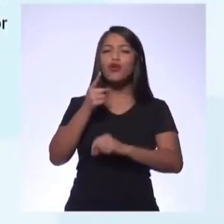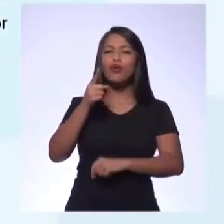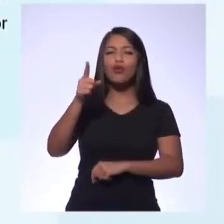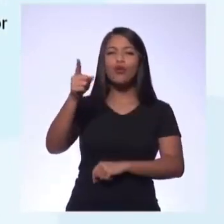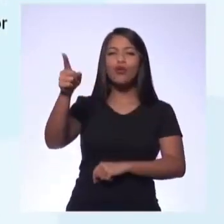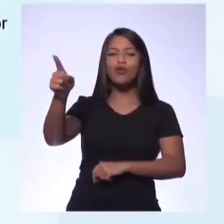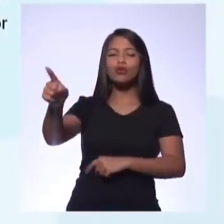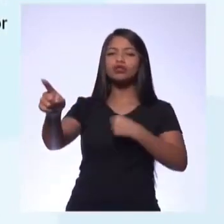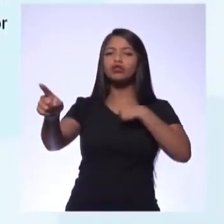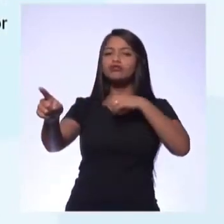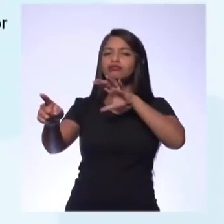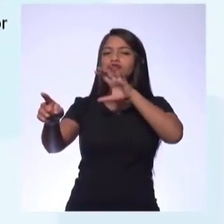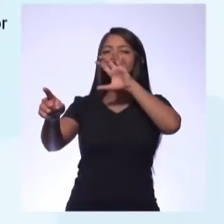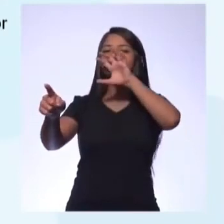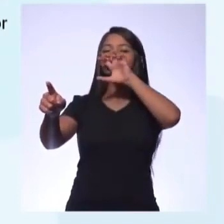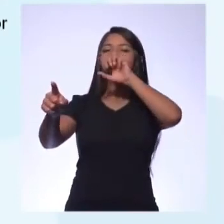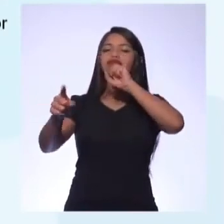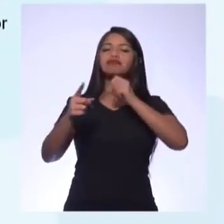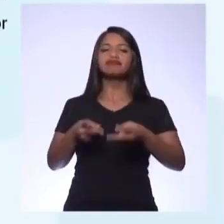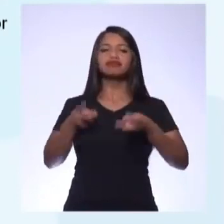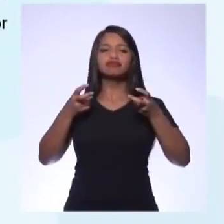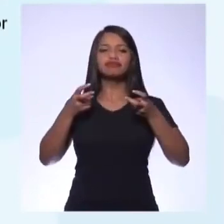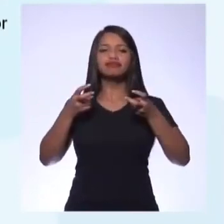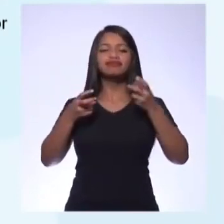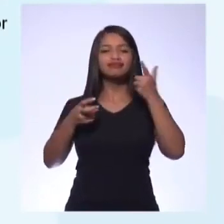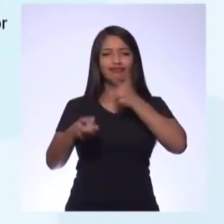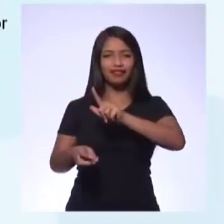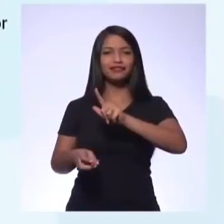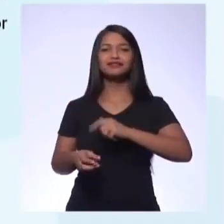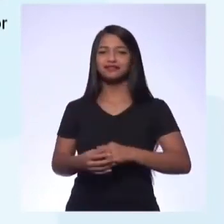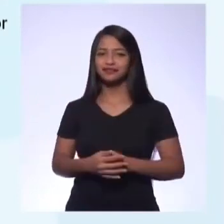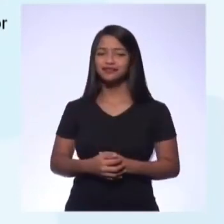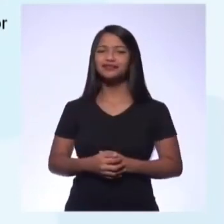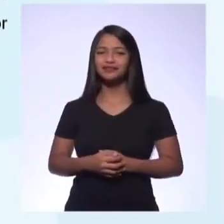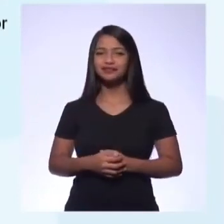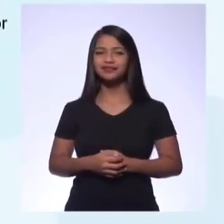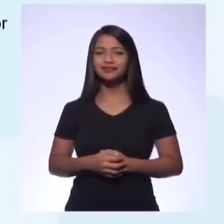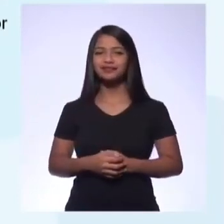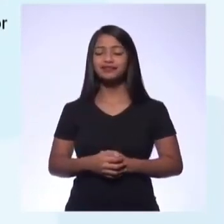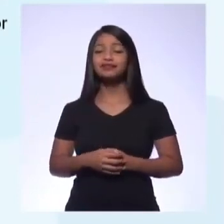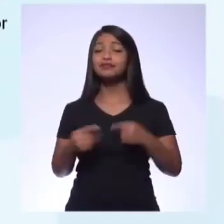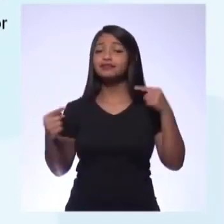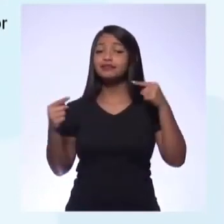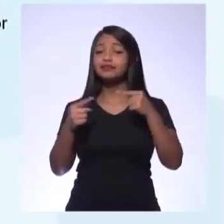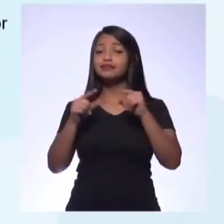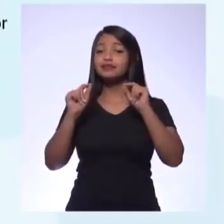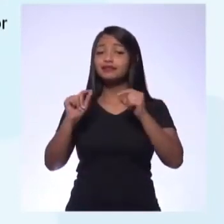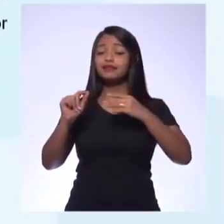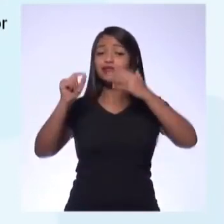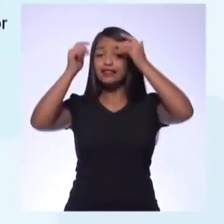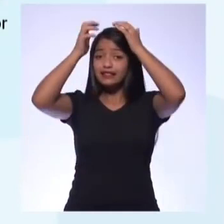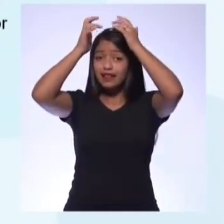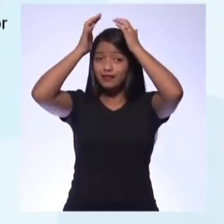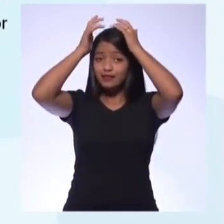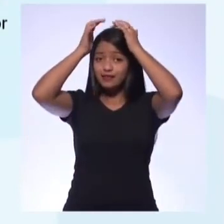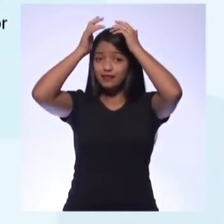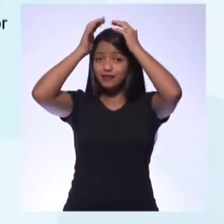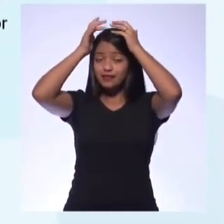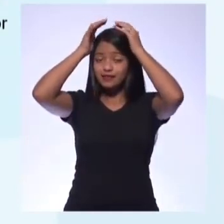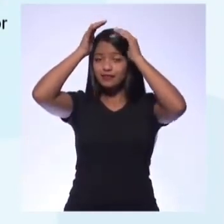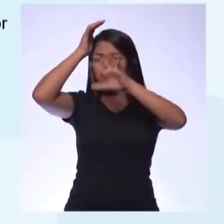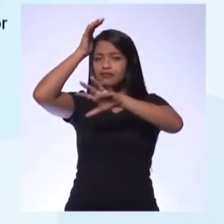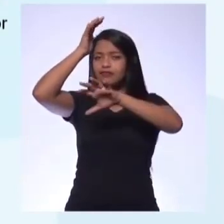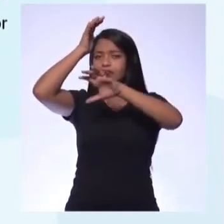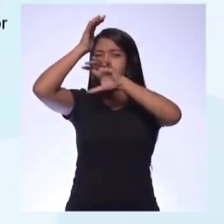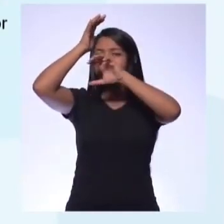percebe, já começa aí a gente fala basicamente do cérebro, o cérebro consegue decodificar essa coisa do cheiro,